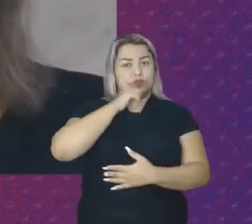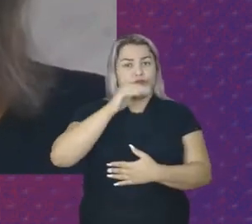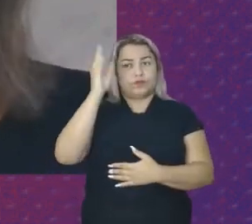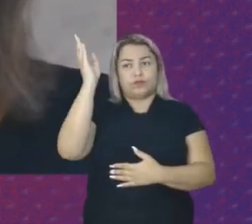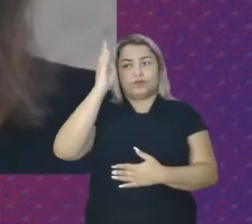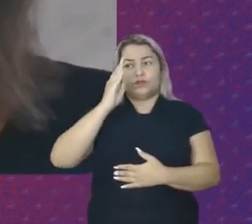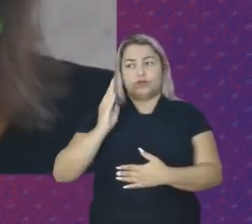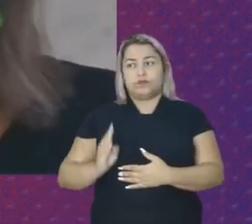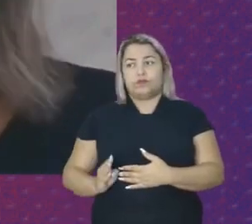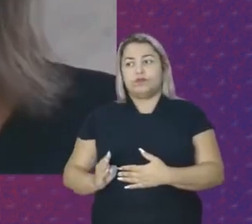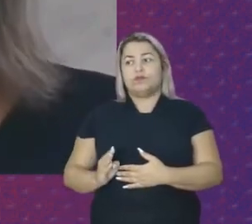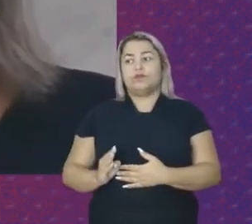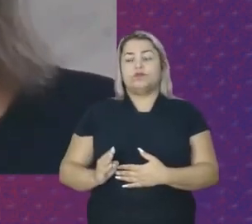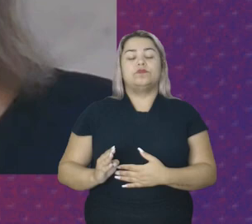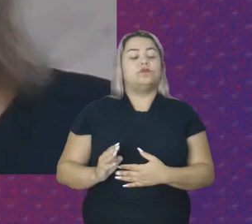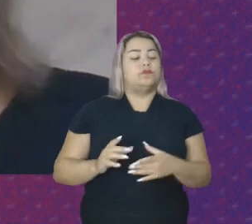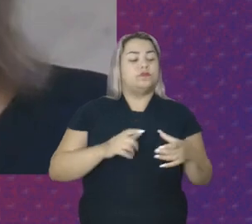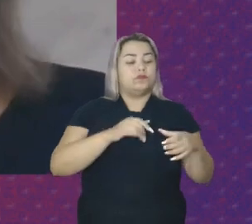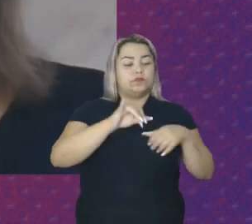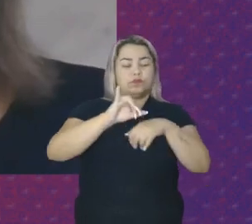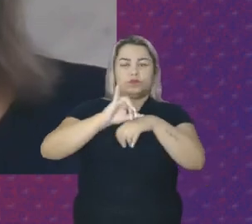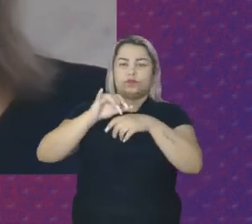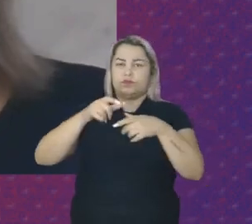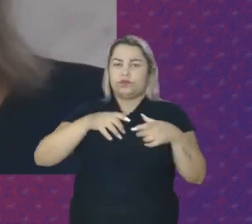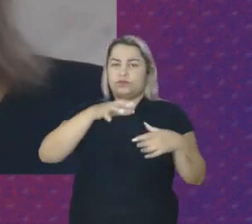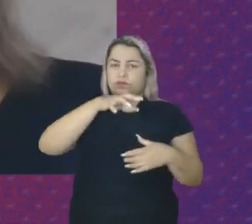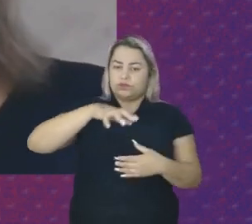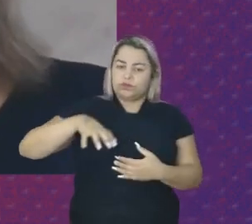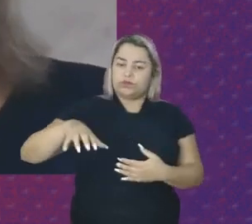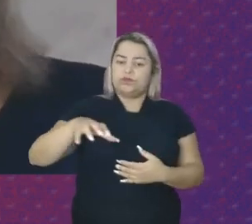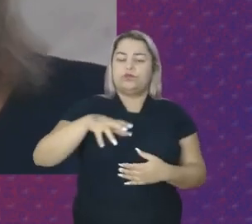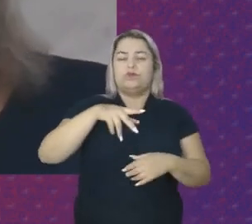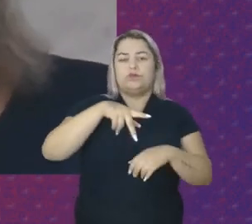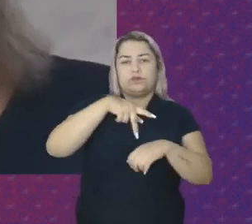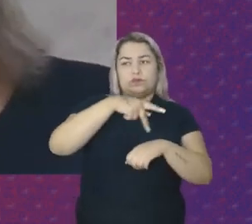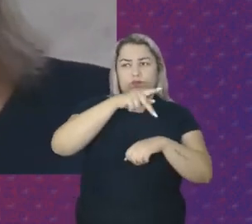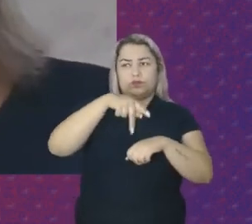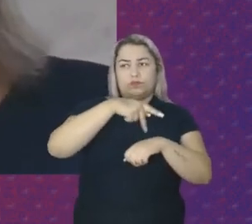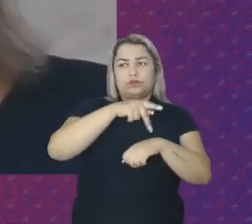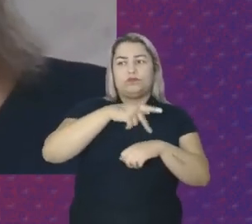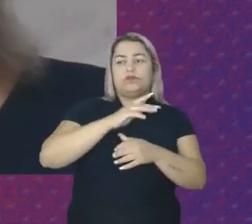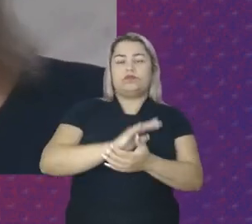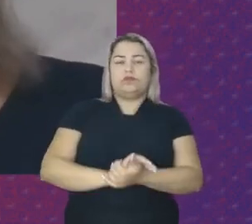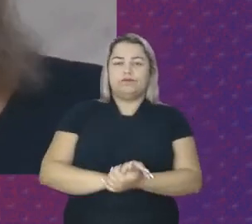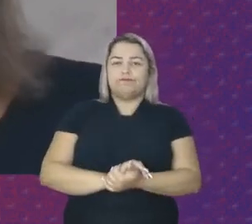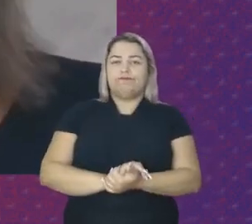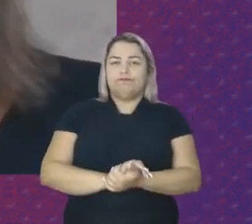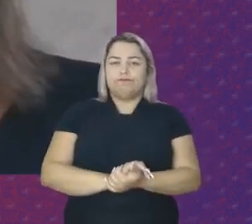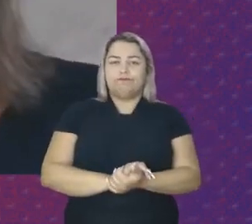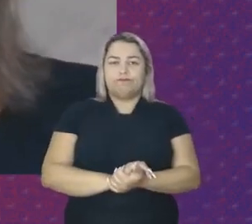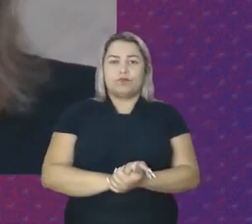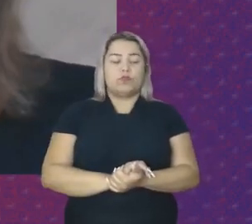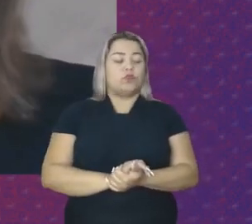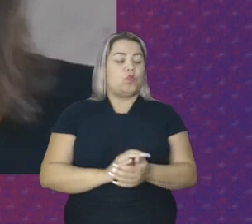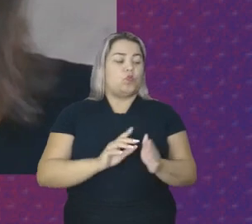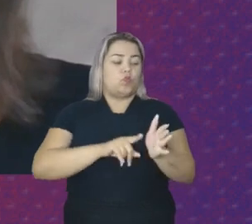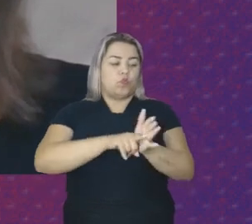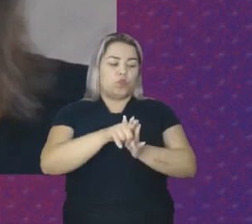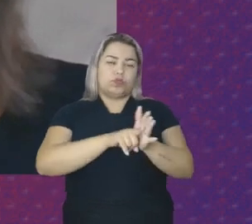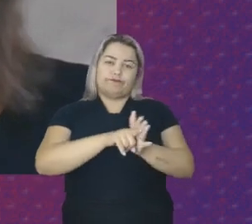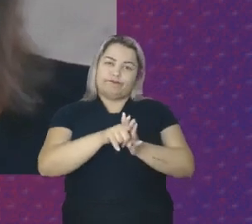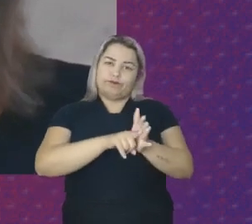em cada capital do país, estávamos avançando na consolidação do Plano Nacional de